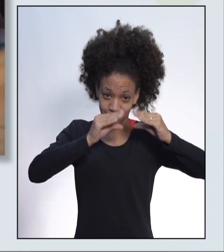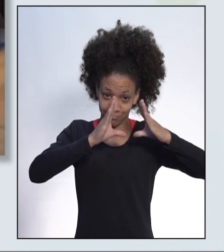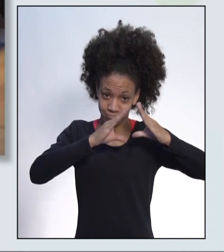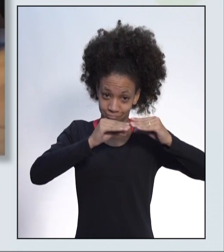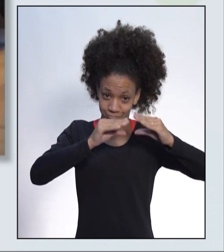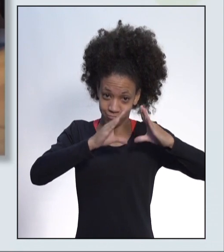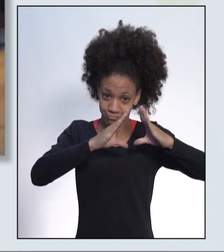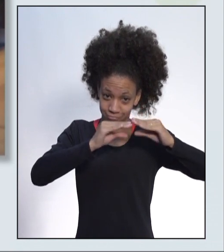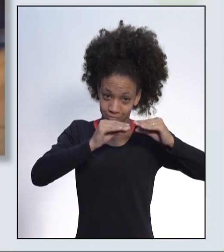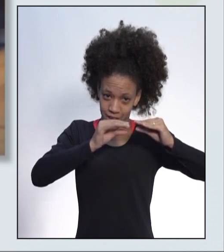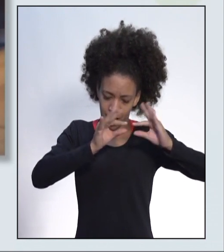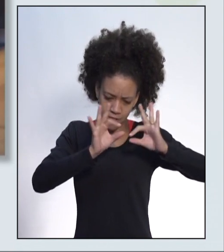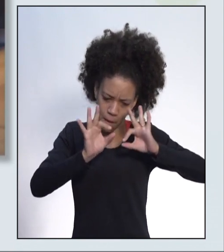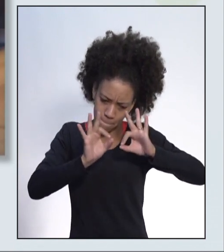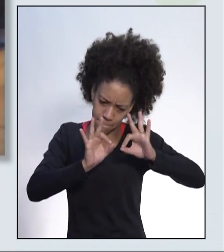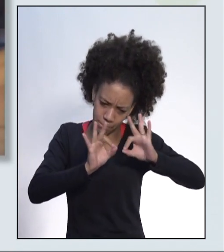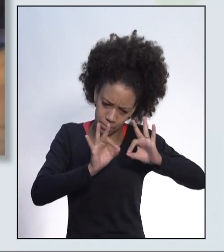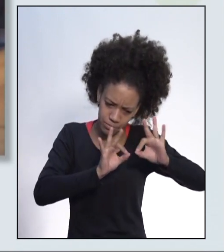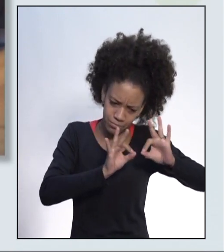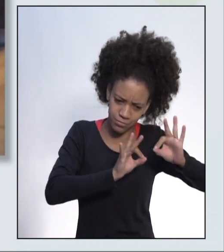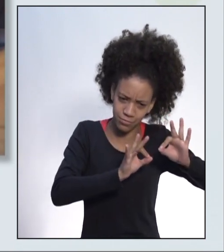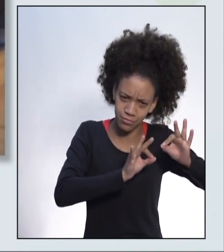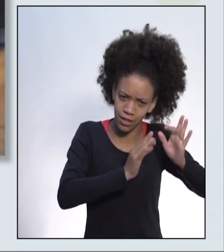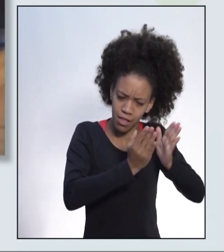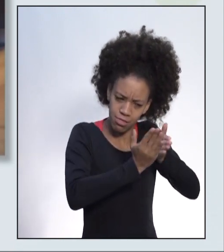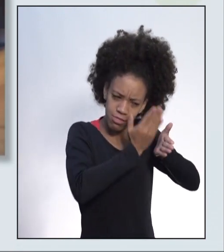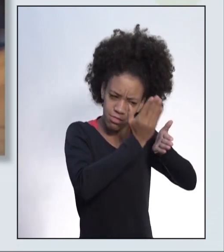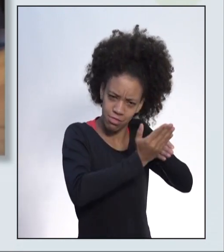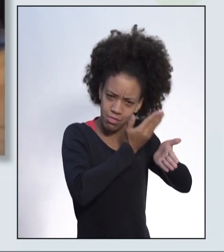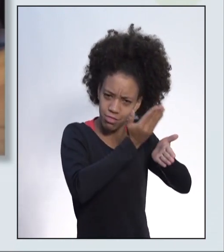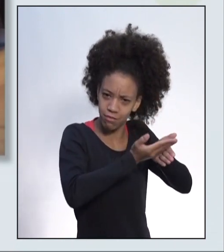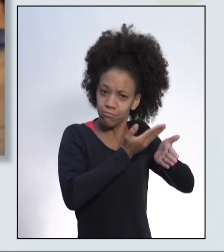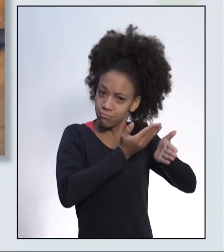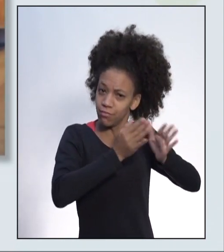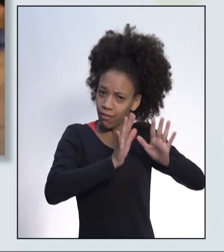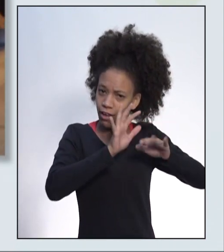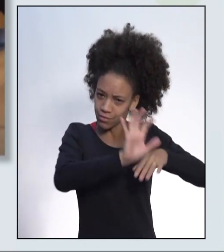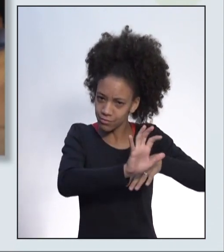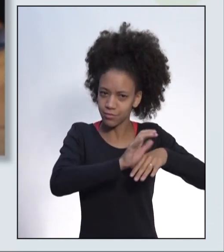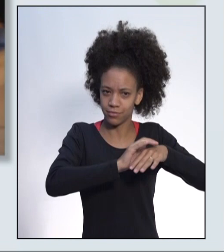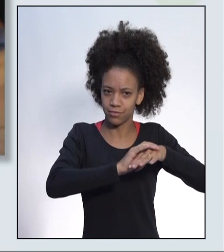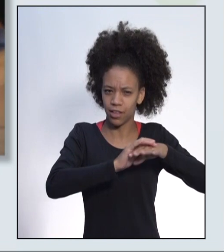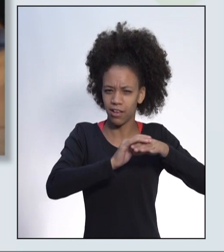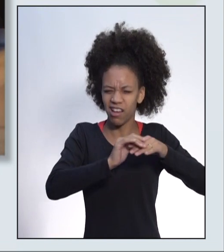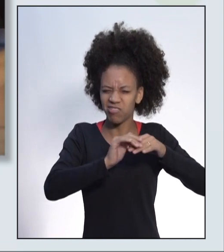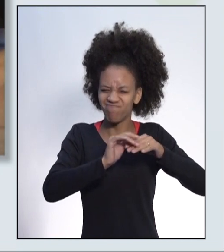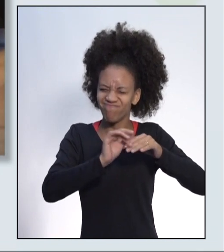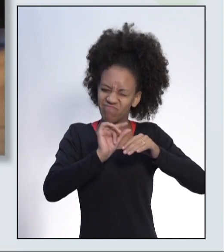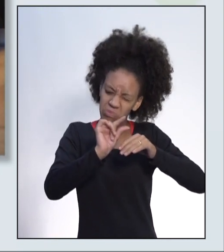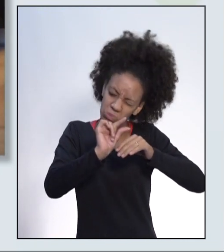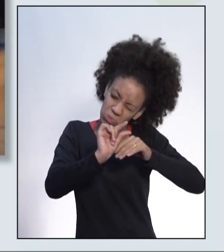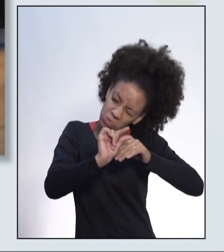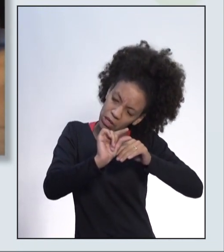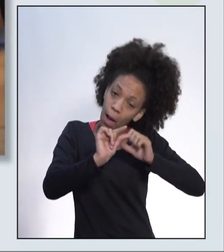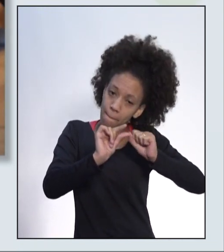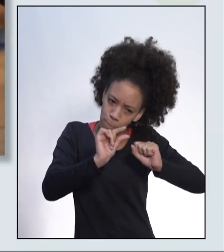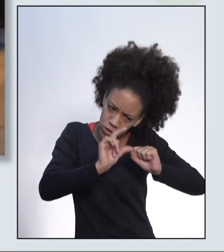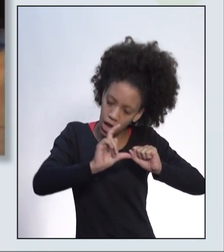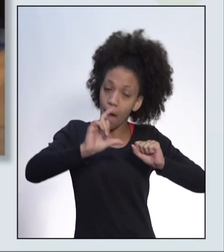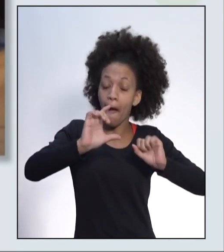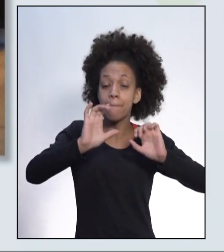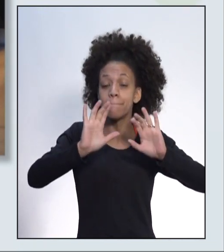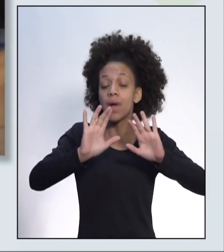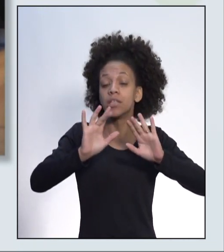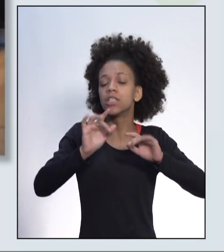Essa é a estrutura da minha revistinha. Lógico, aqui tá pequeno, eu poderia fazer maior. E aí, como é que